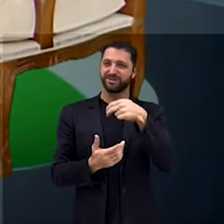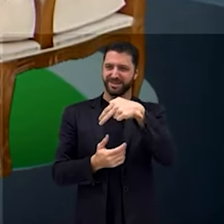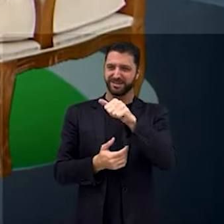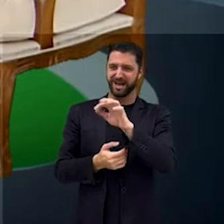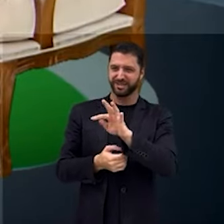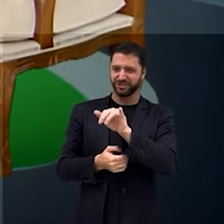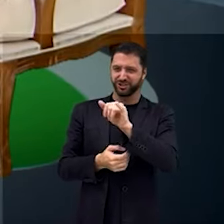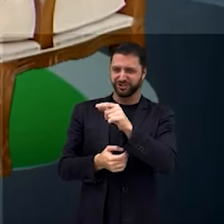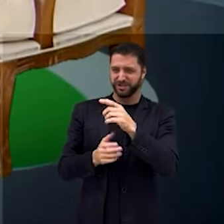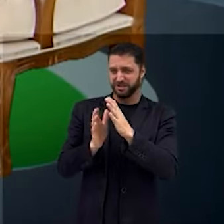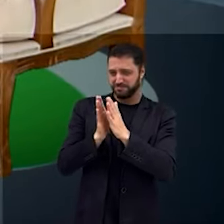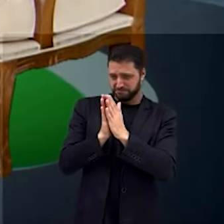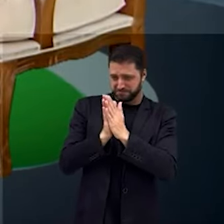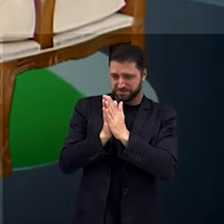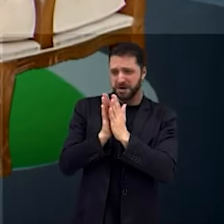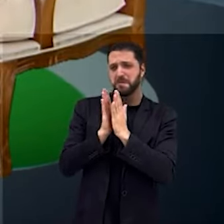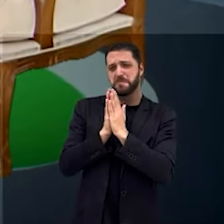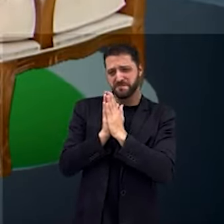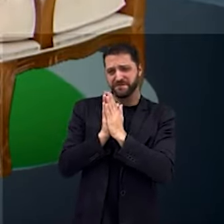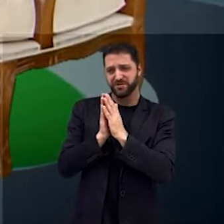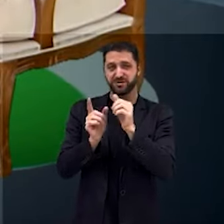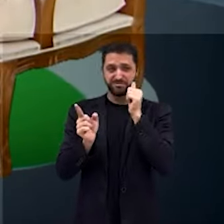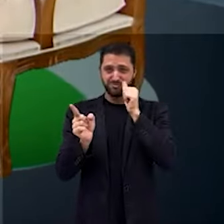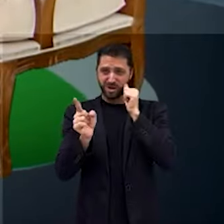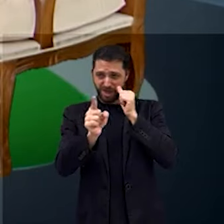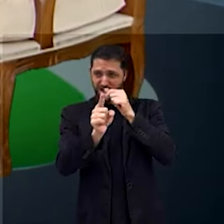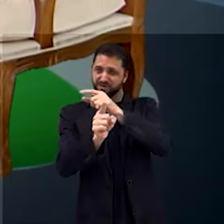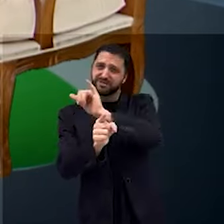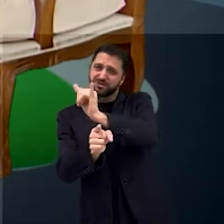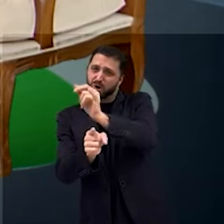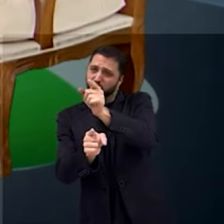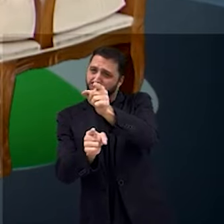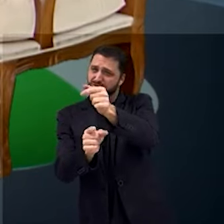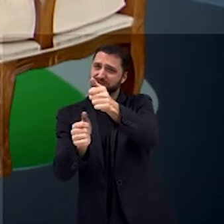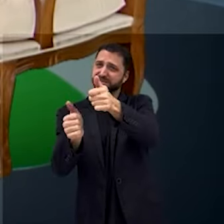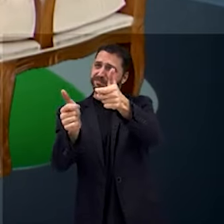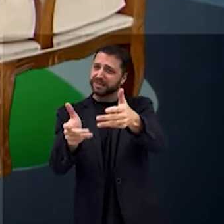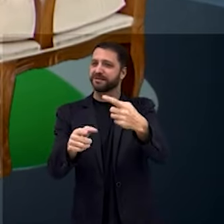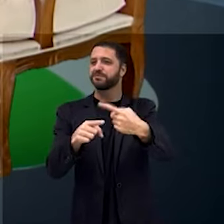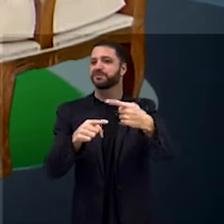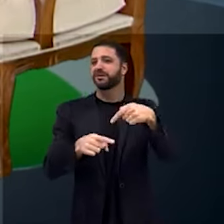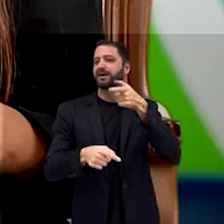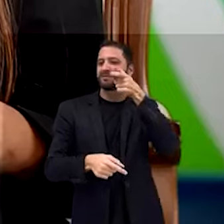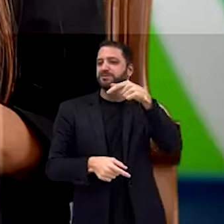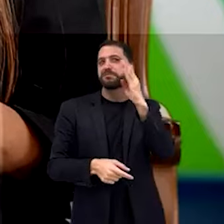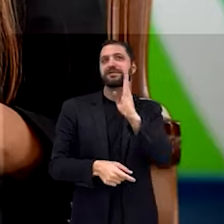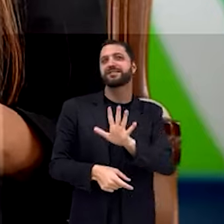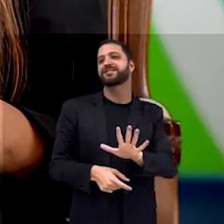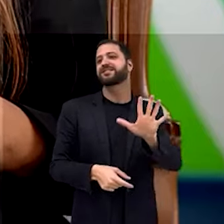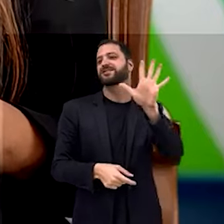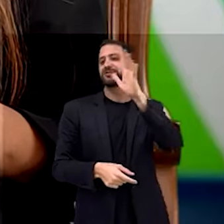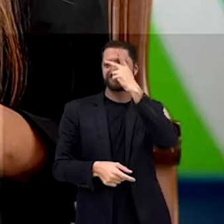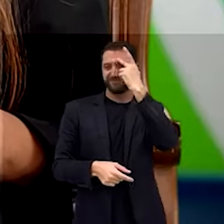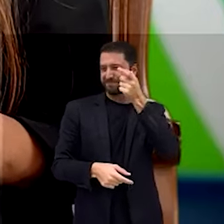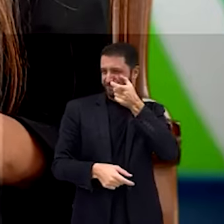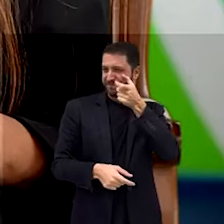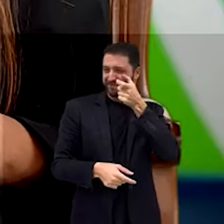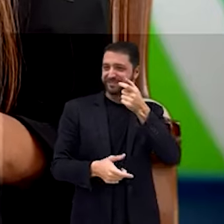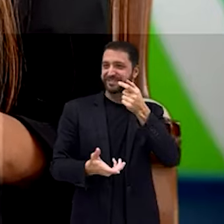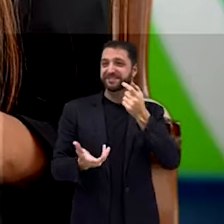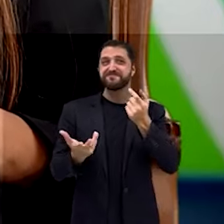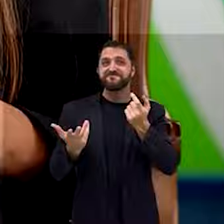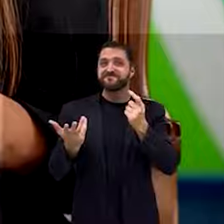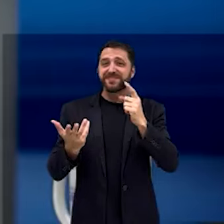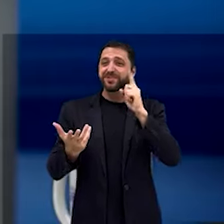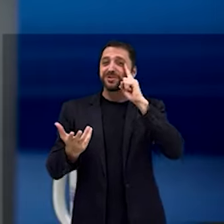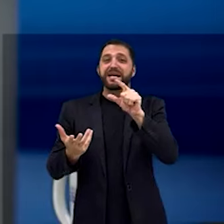hoje eu vou falar com a Nath e pedir para ela falar com essas mulheres, porque o nosso programa ele é assistido no Brasil inteiro